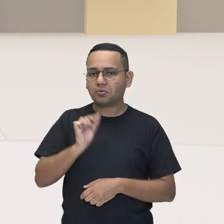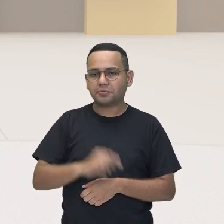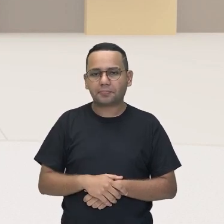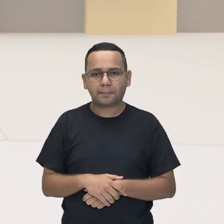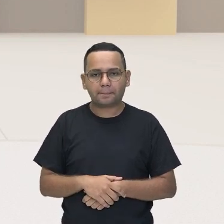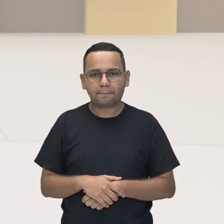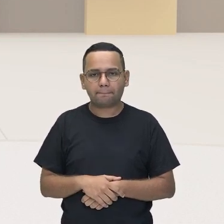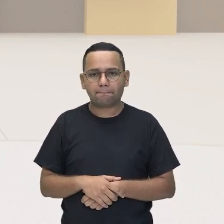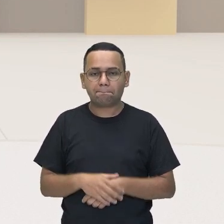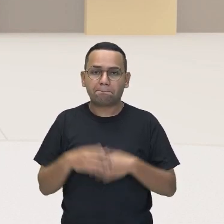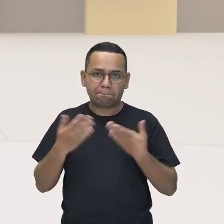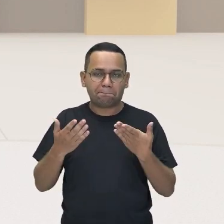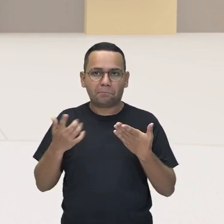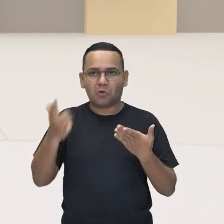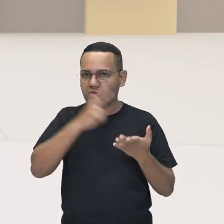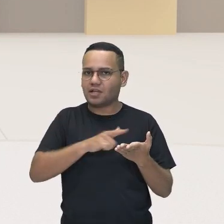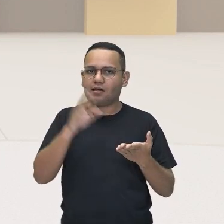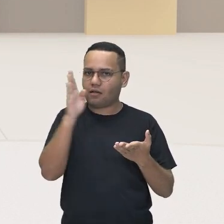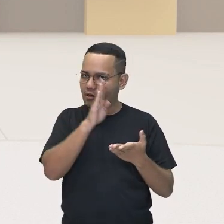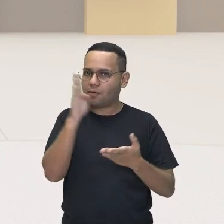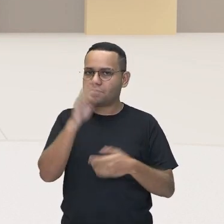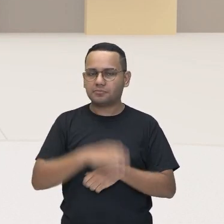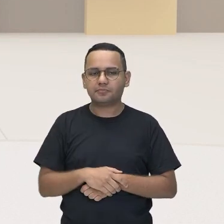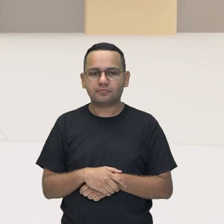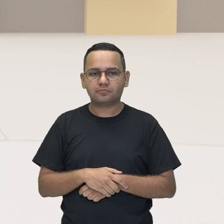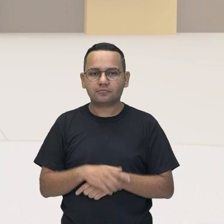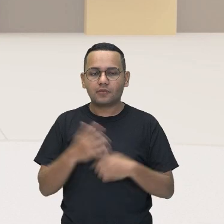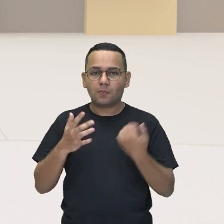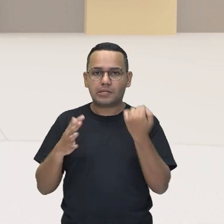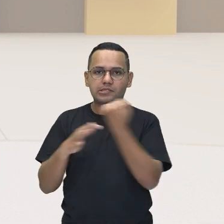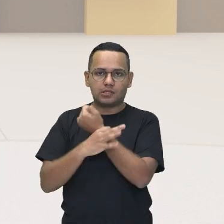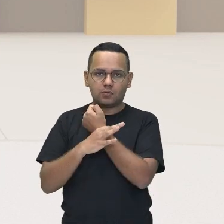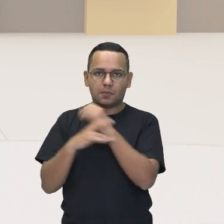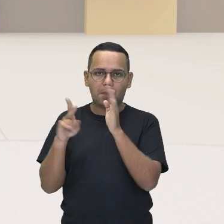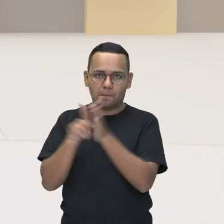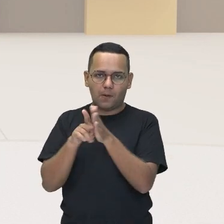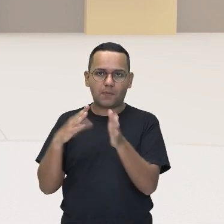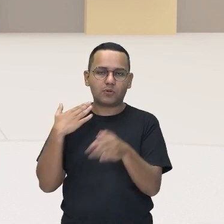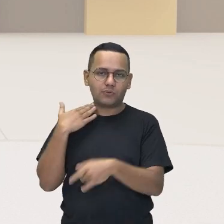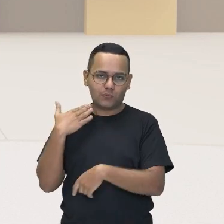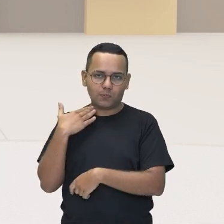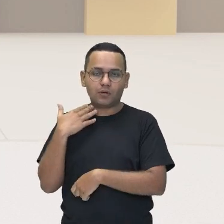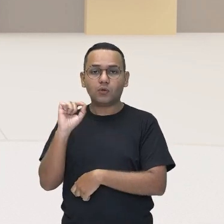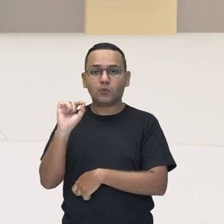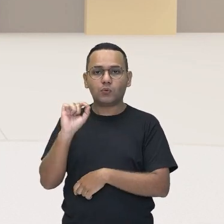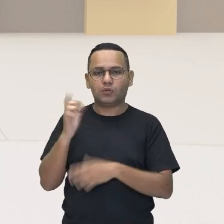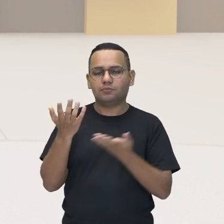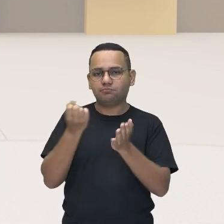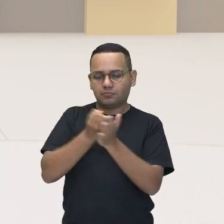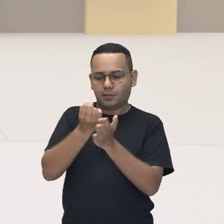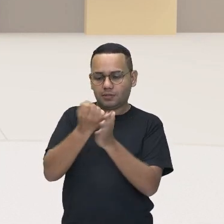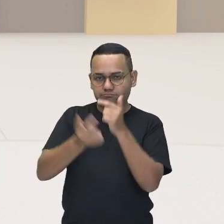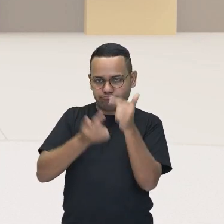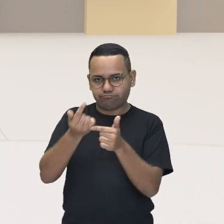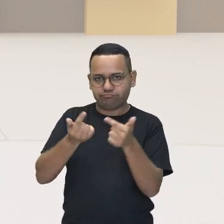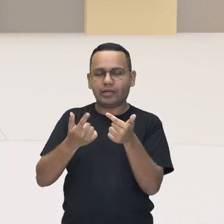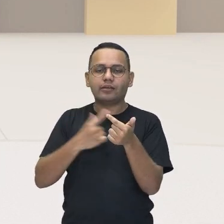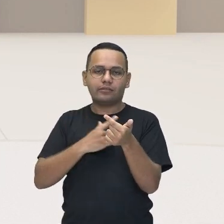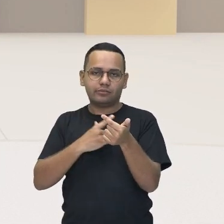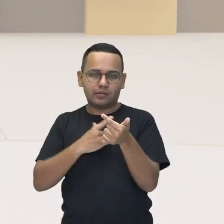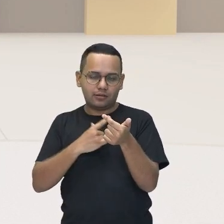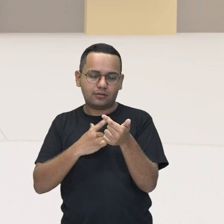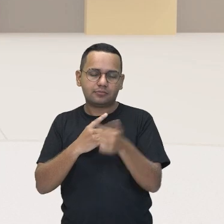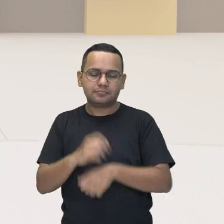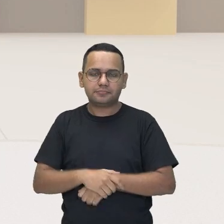acesso rápido ao crédito. Como eu lhe falei, né? É uma garantia que o banco tem, né? Todo trabalhador vai receber o 13º, então é a garantia, então acesso